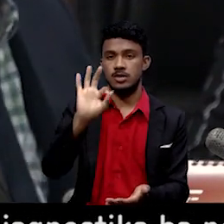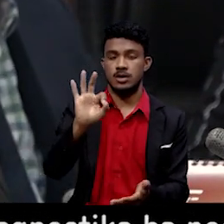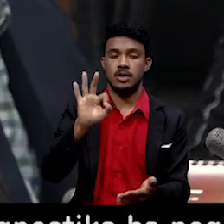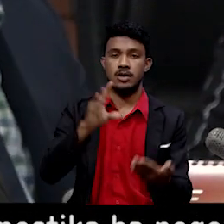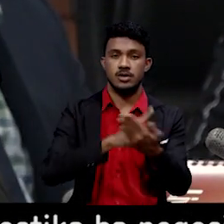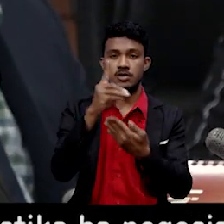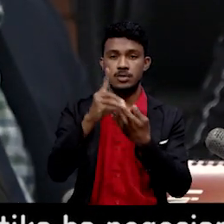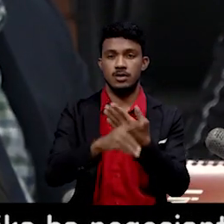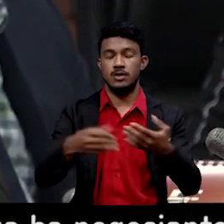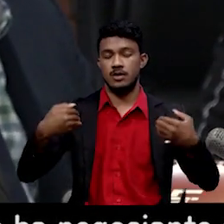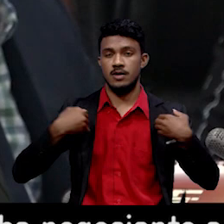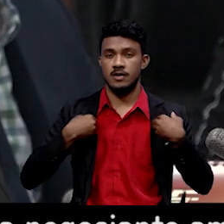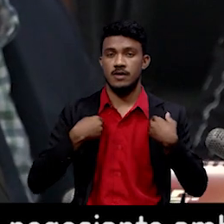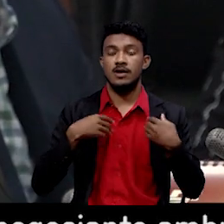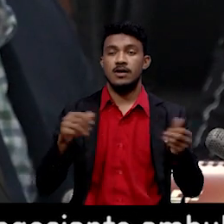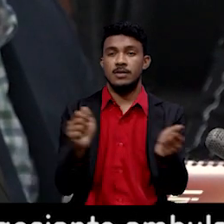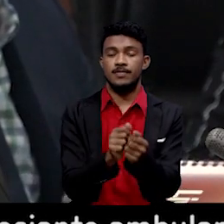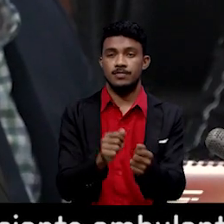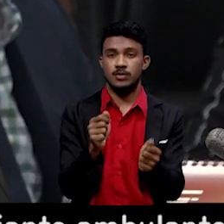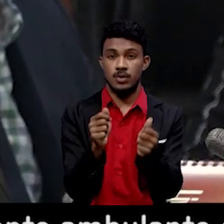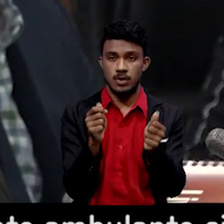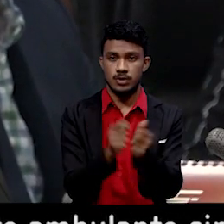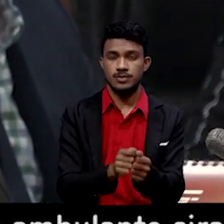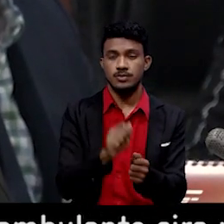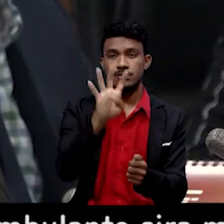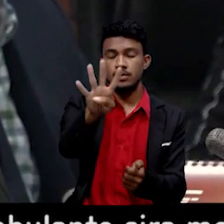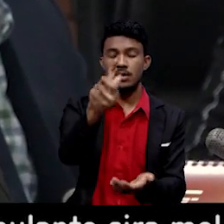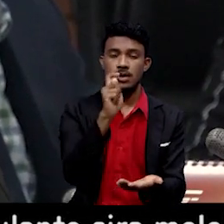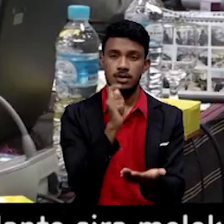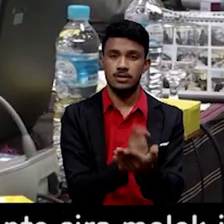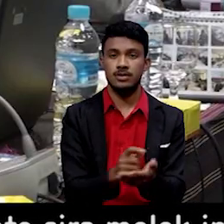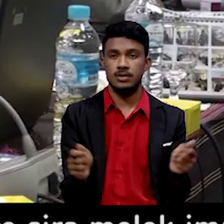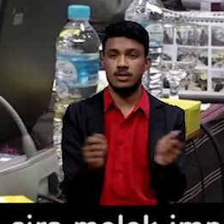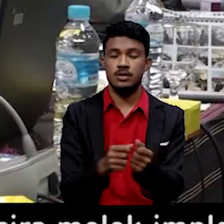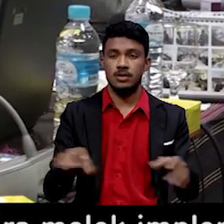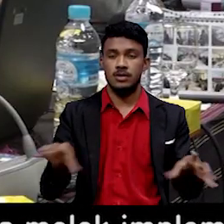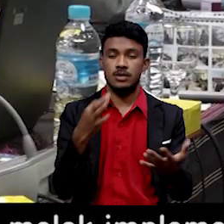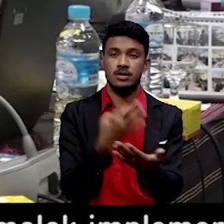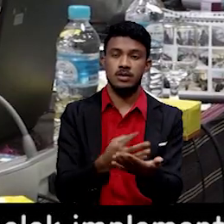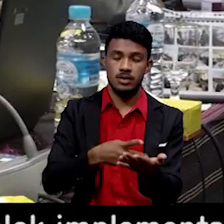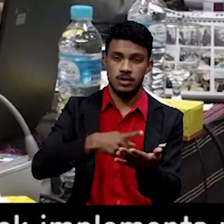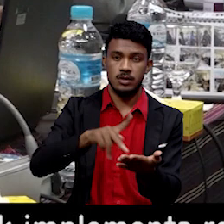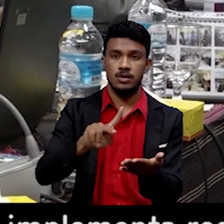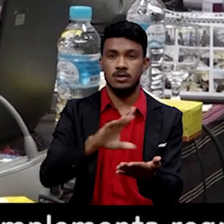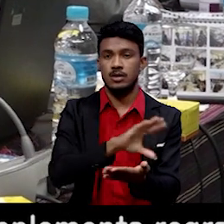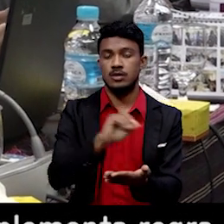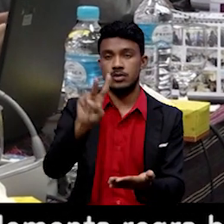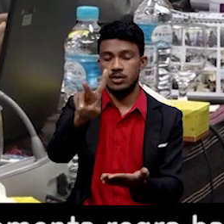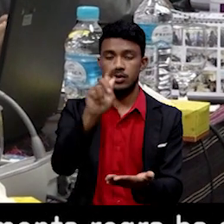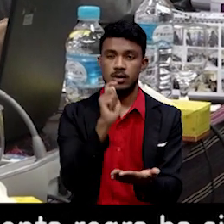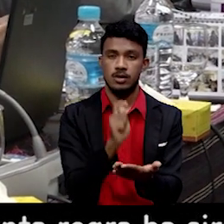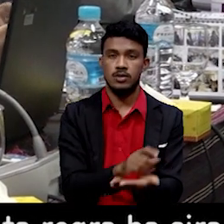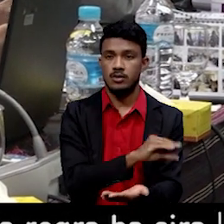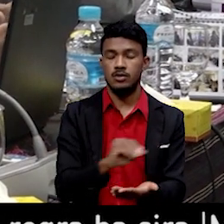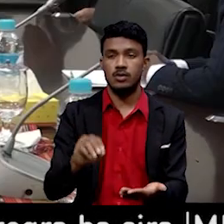desenvolvimento retan alocação tocon atos hat resen, salário vencimento tocon atos rua resen, no capital menor tocon ruanulu